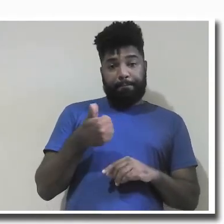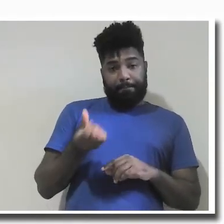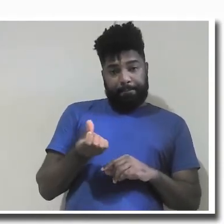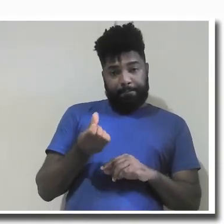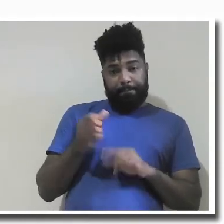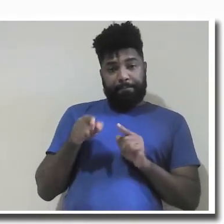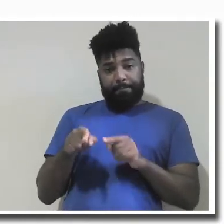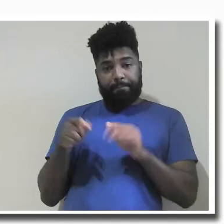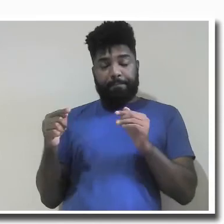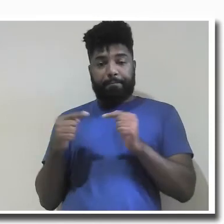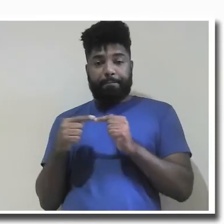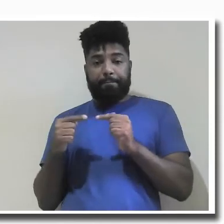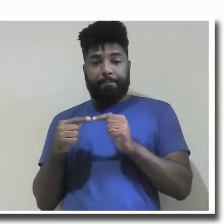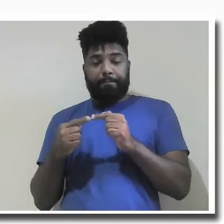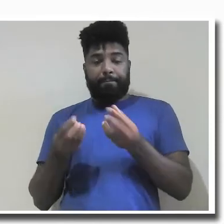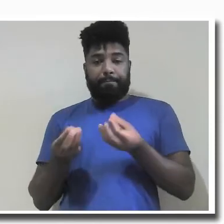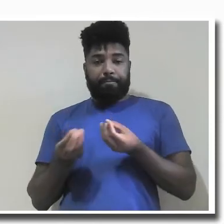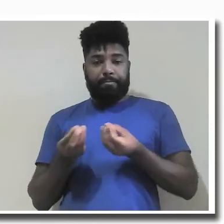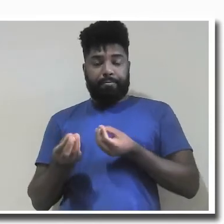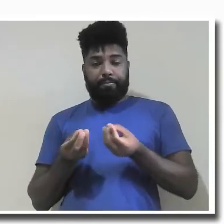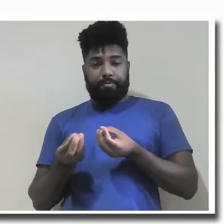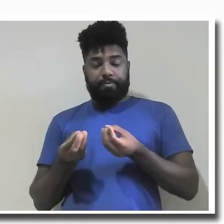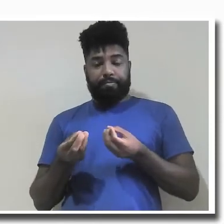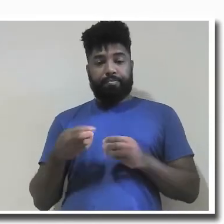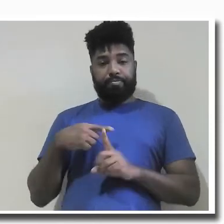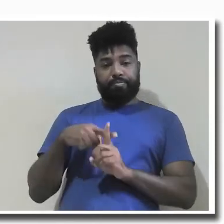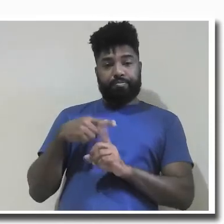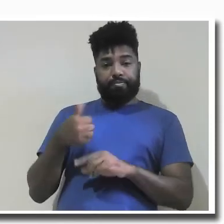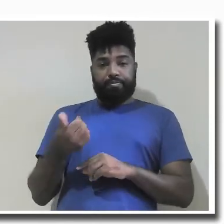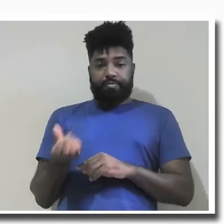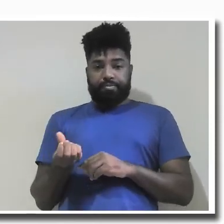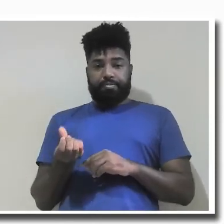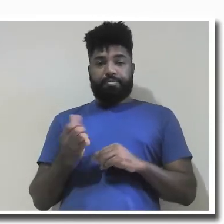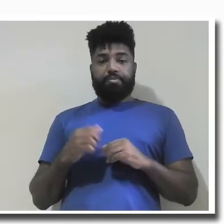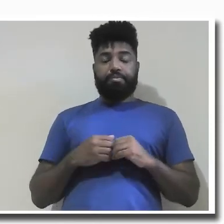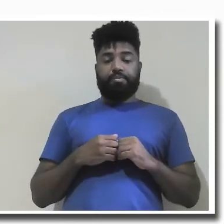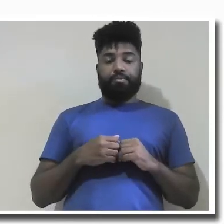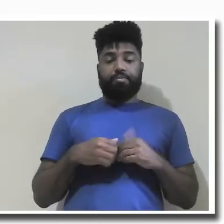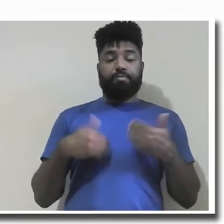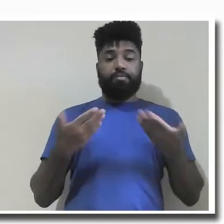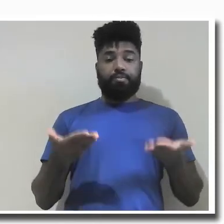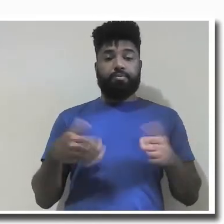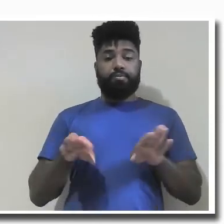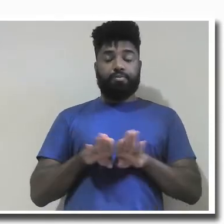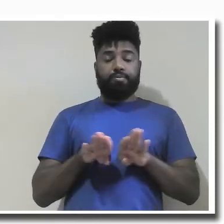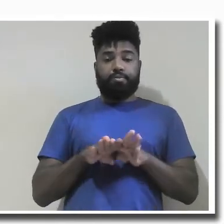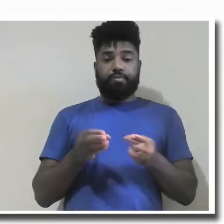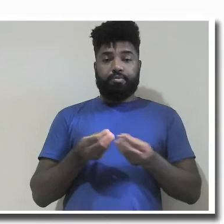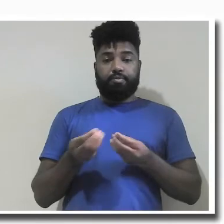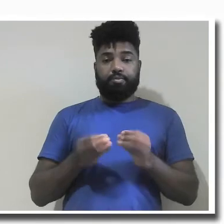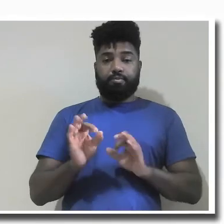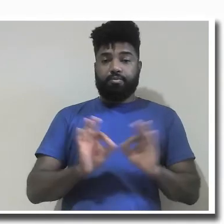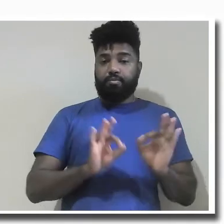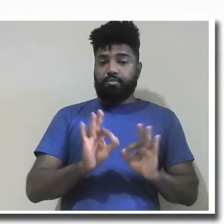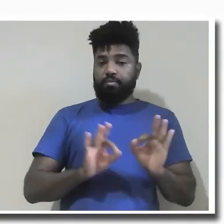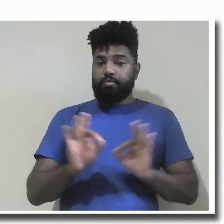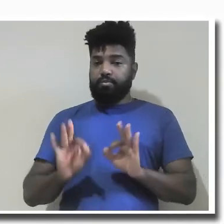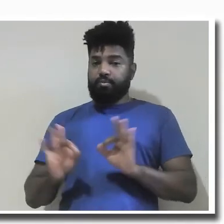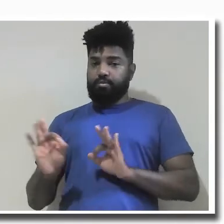16 é equivalente a 16. Posso, porém, aplicar a distributiva.